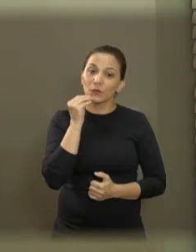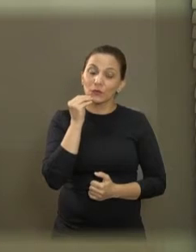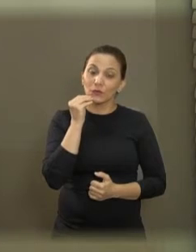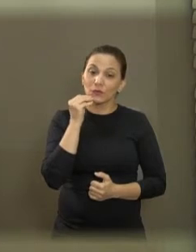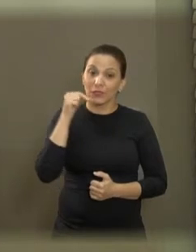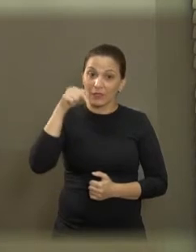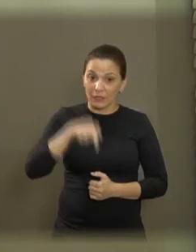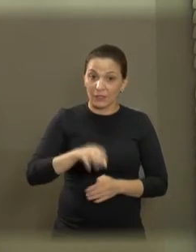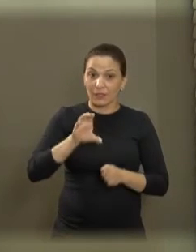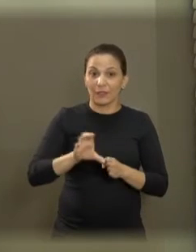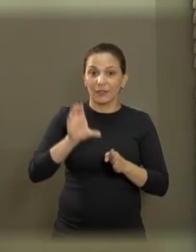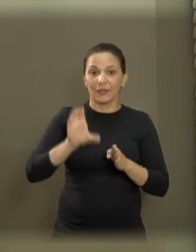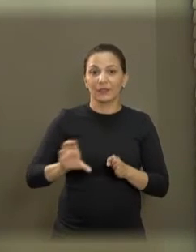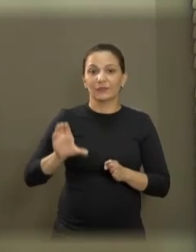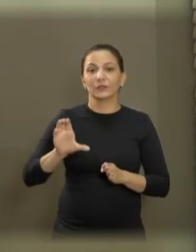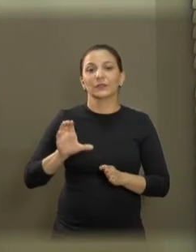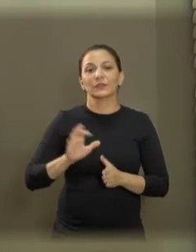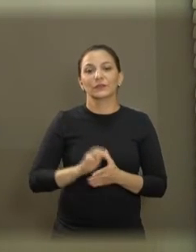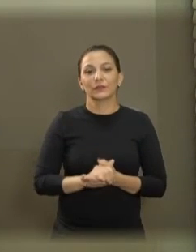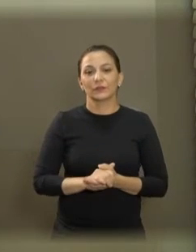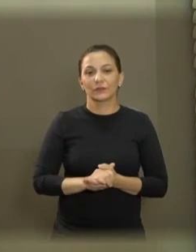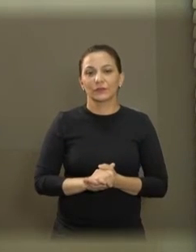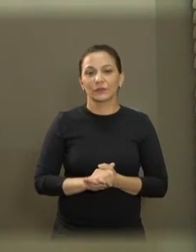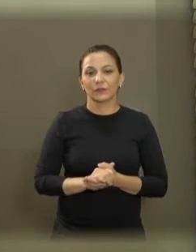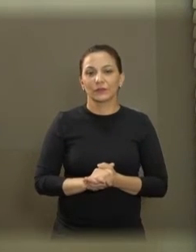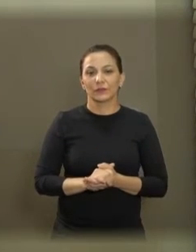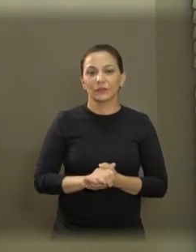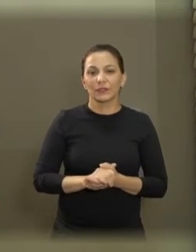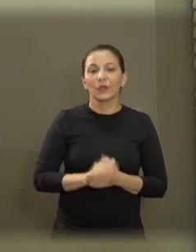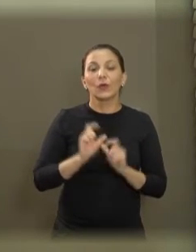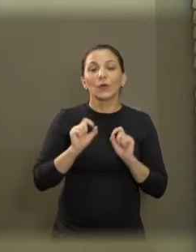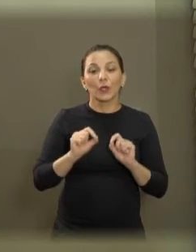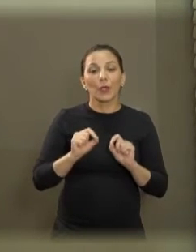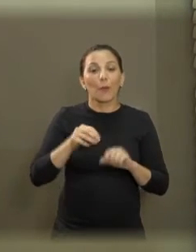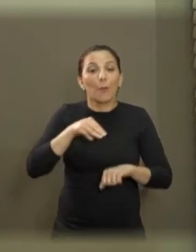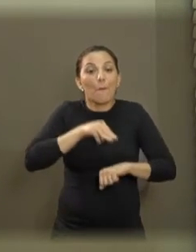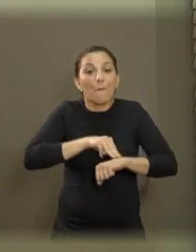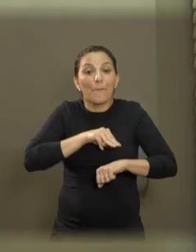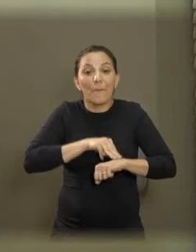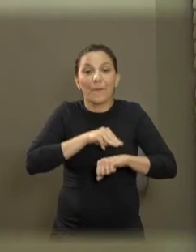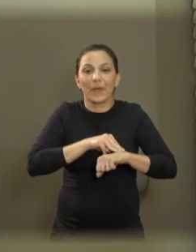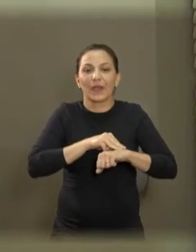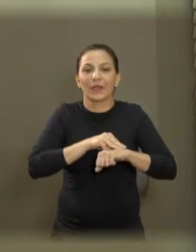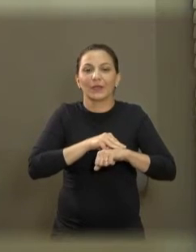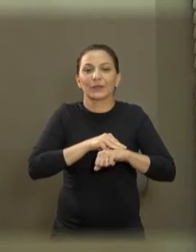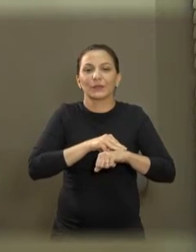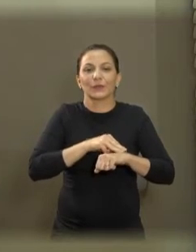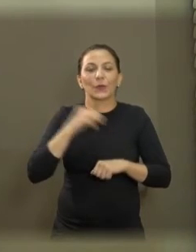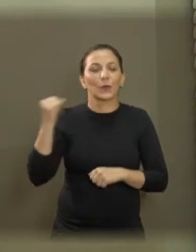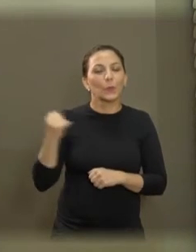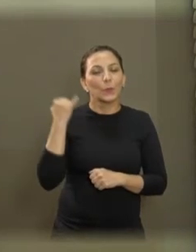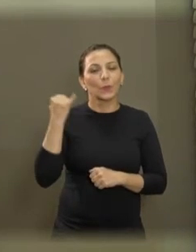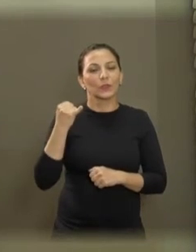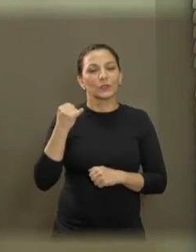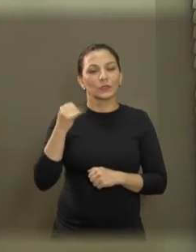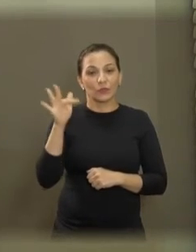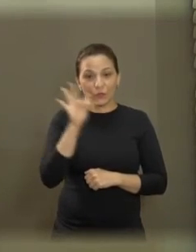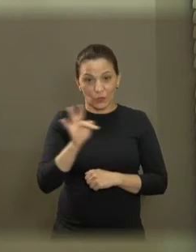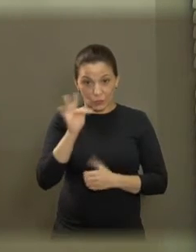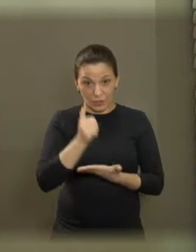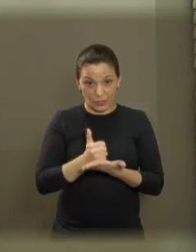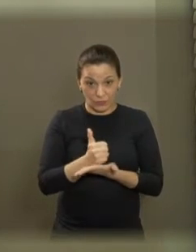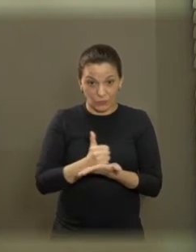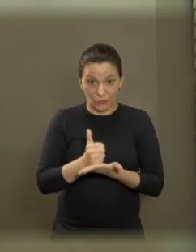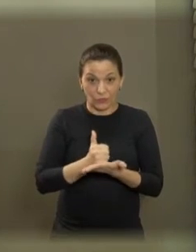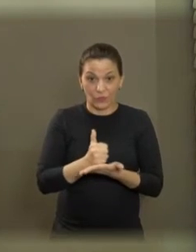nesta casa novamente, na circunstância muito grata para a Faculdade de Ciências Farmacêuticas,